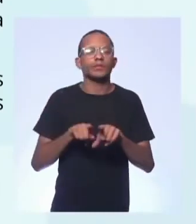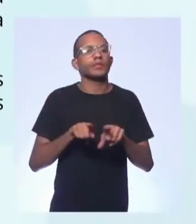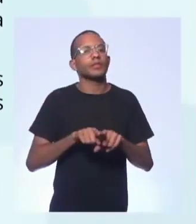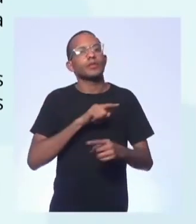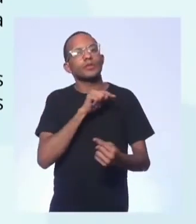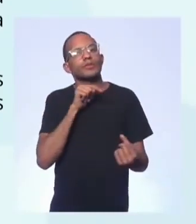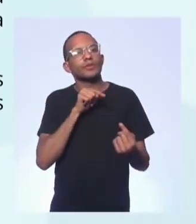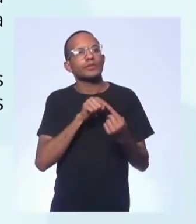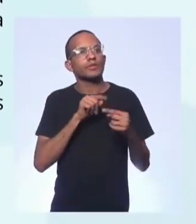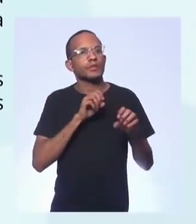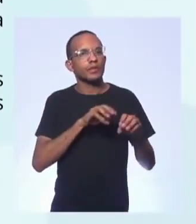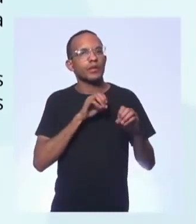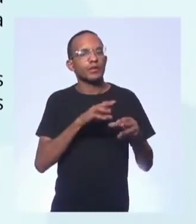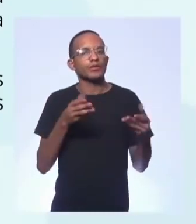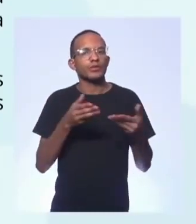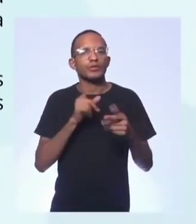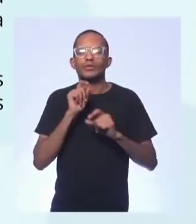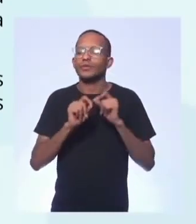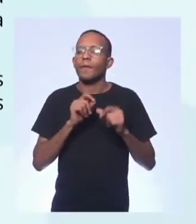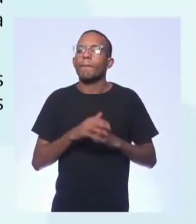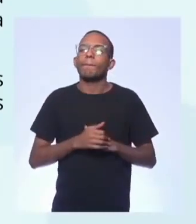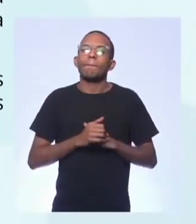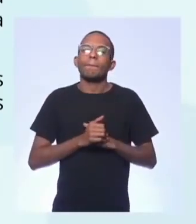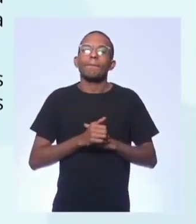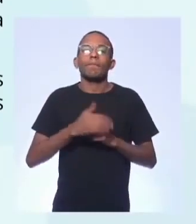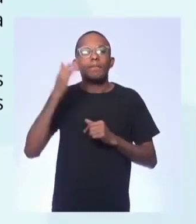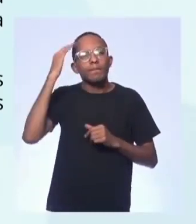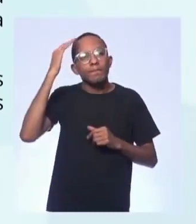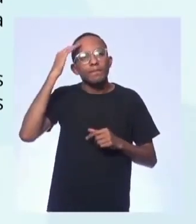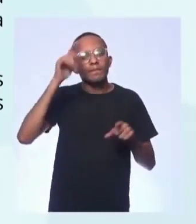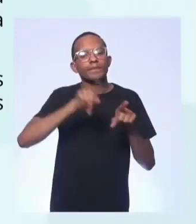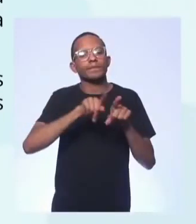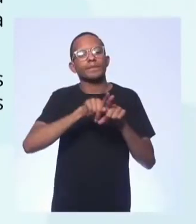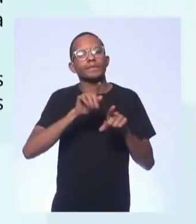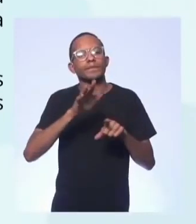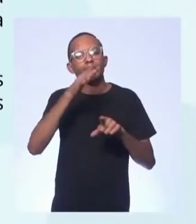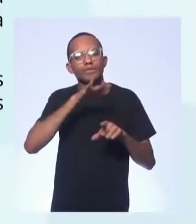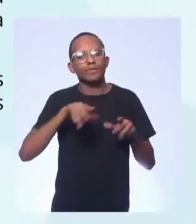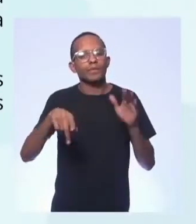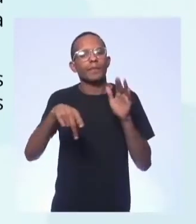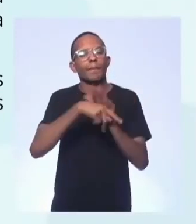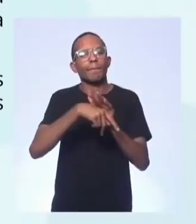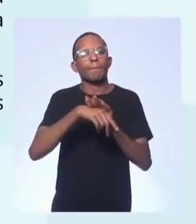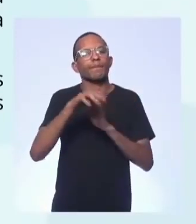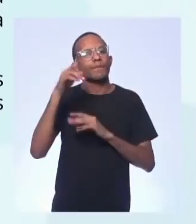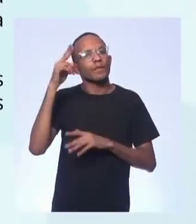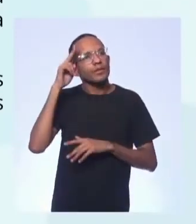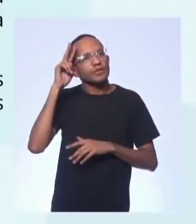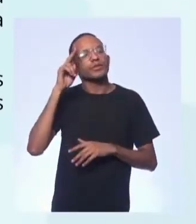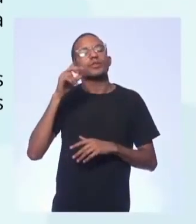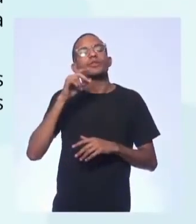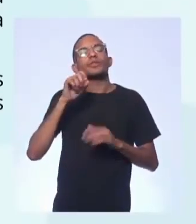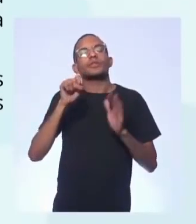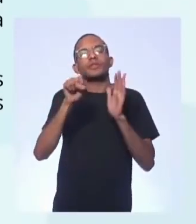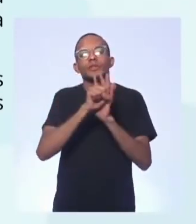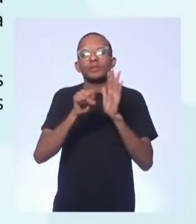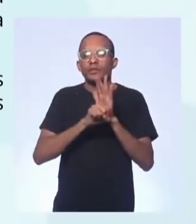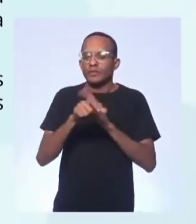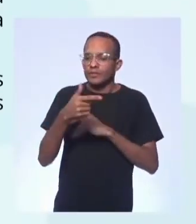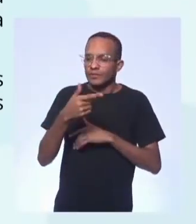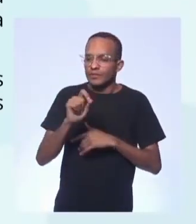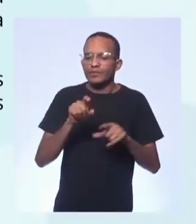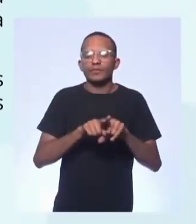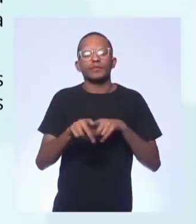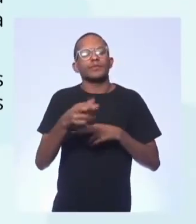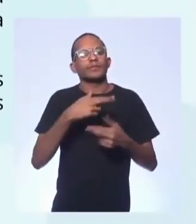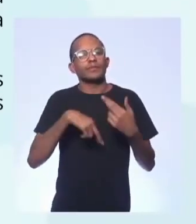Os objetivos da aula de hoje serão compreender os acontecimentos históricos do século XX e as relações